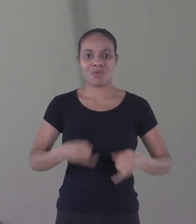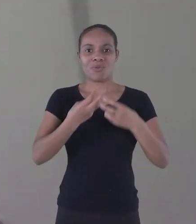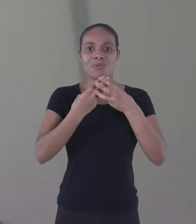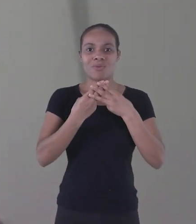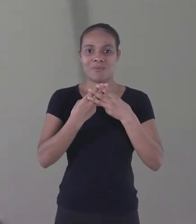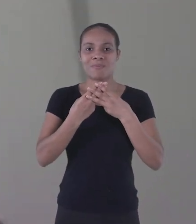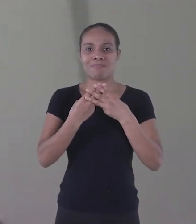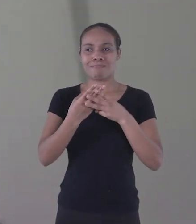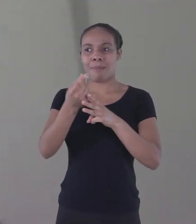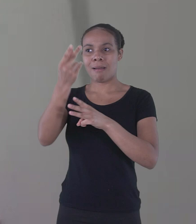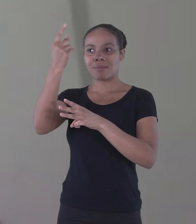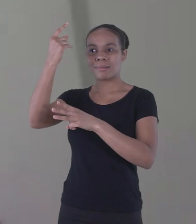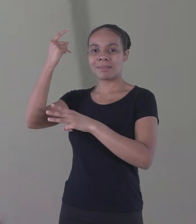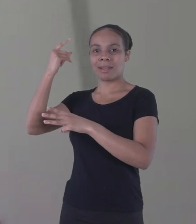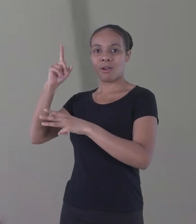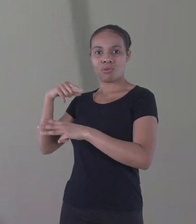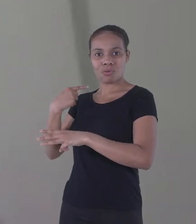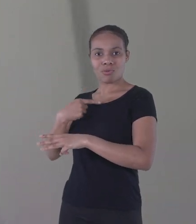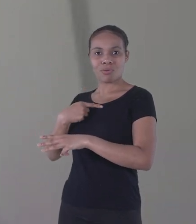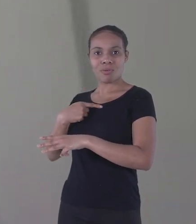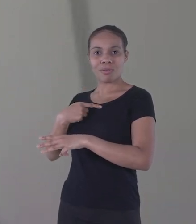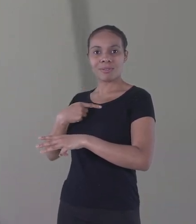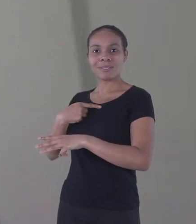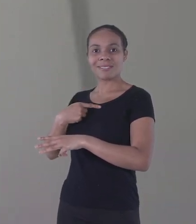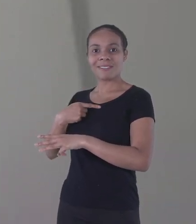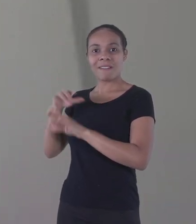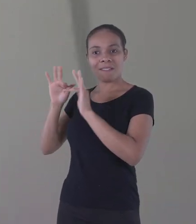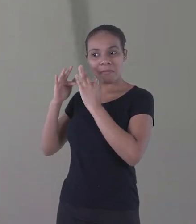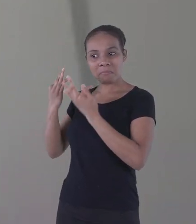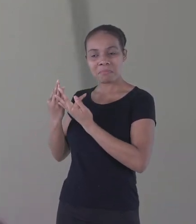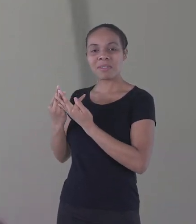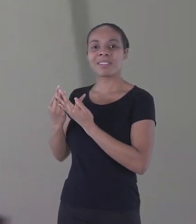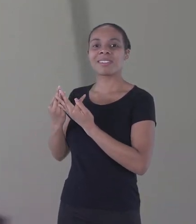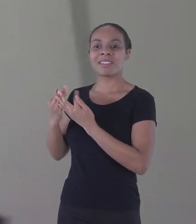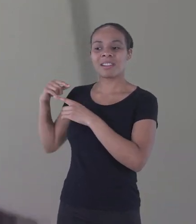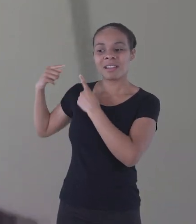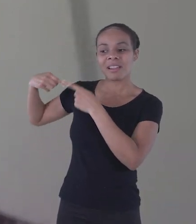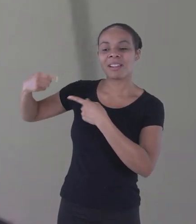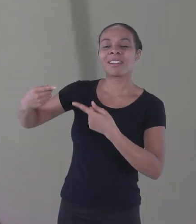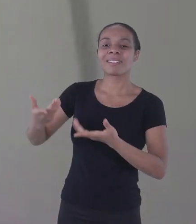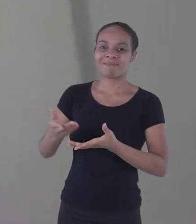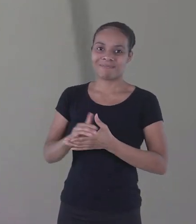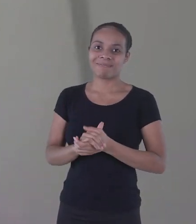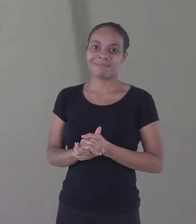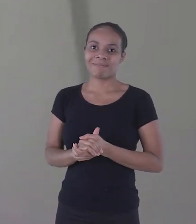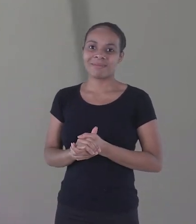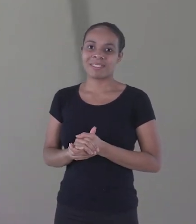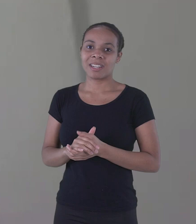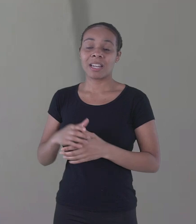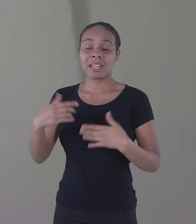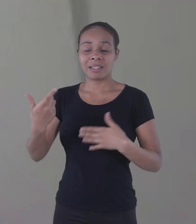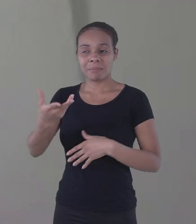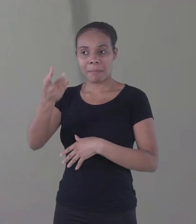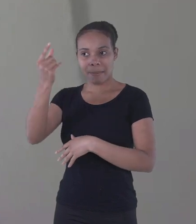Salmo, né, contido naquilo que nós cristãos chamamos de Antigo Testamento,